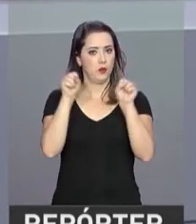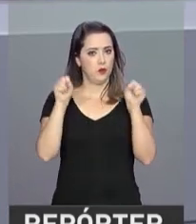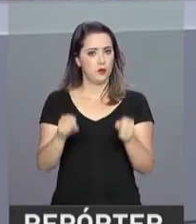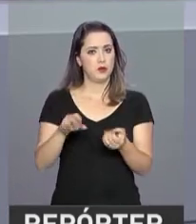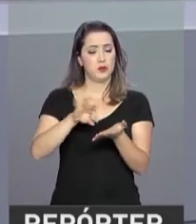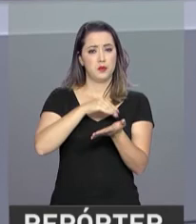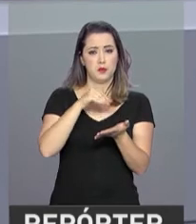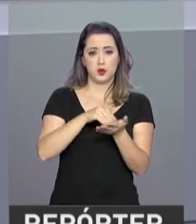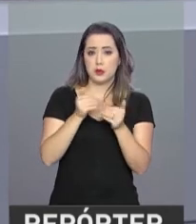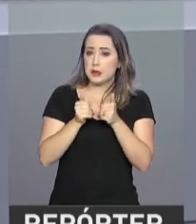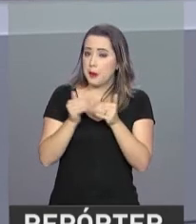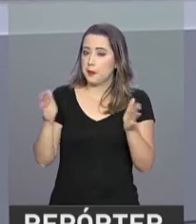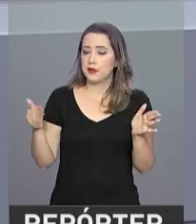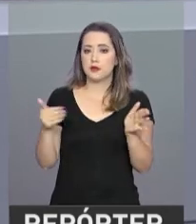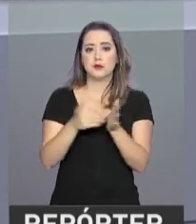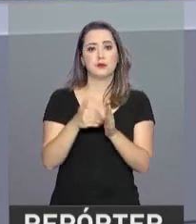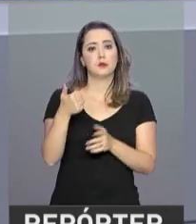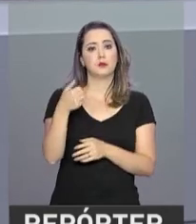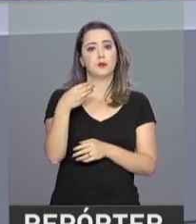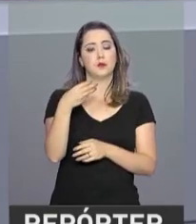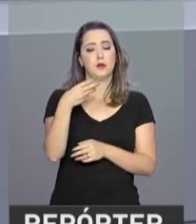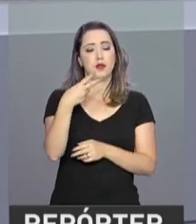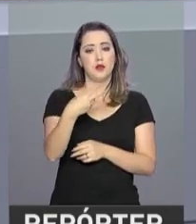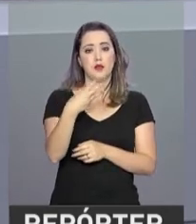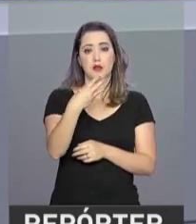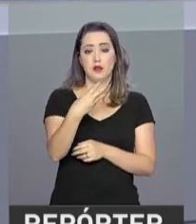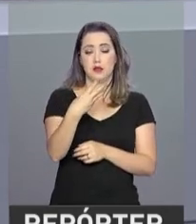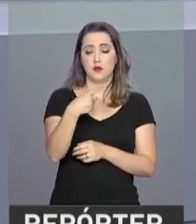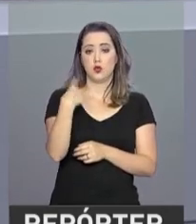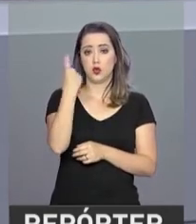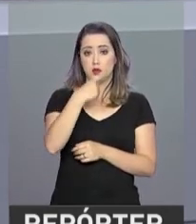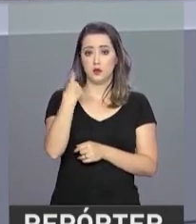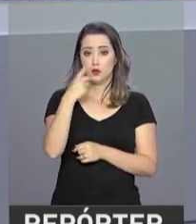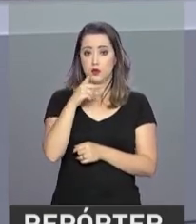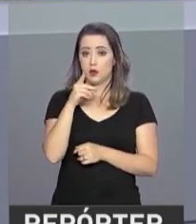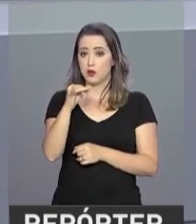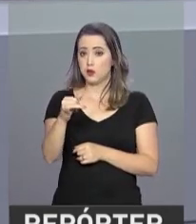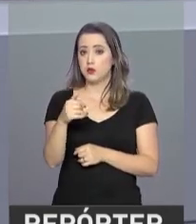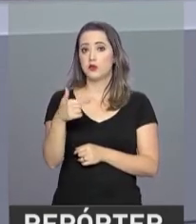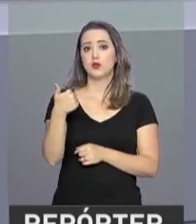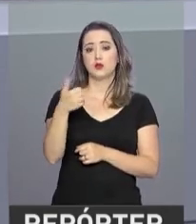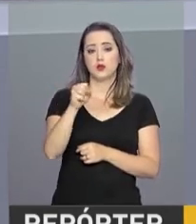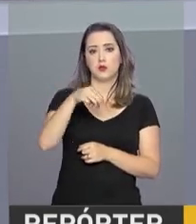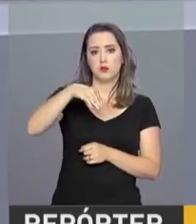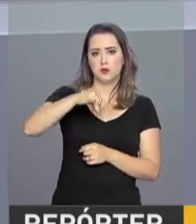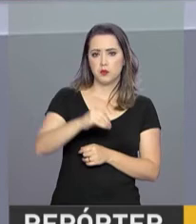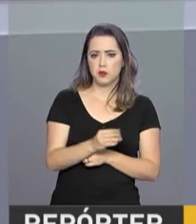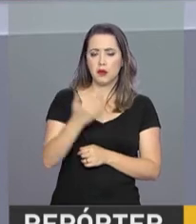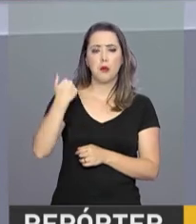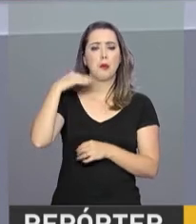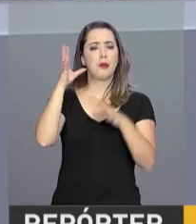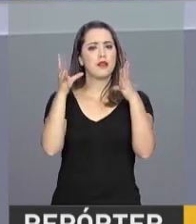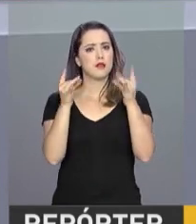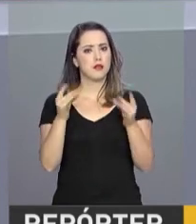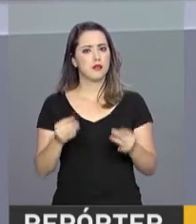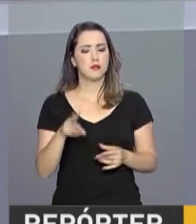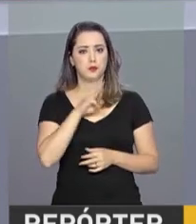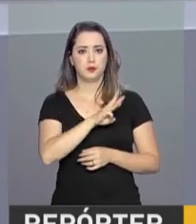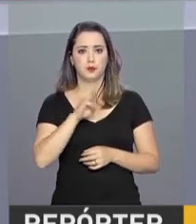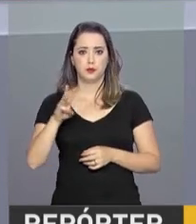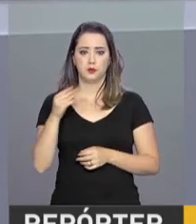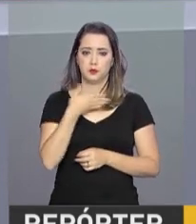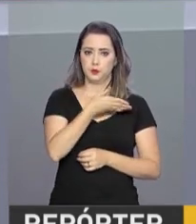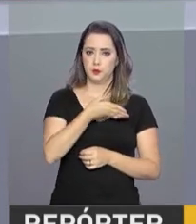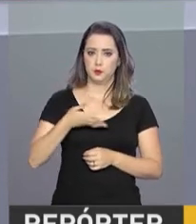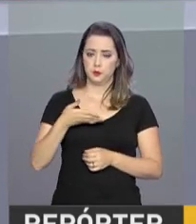inscrição segue aberto até às 23 horas e 59 minutos de 18 de maio para mais informações acesse